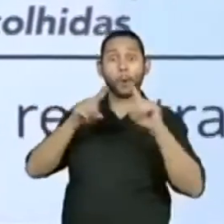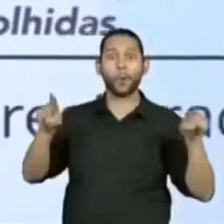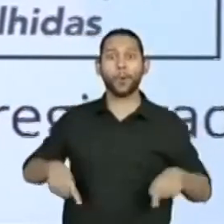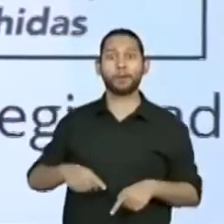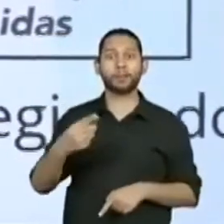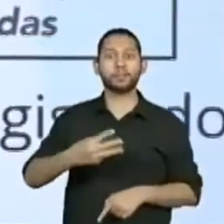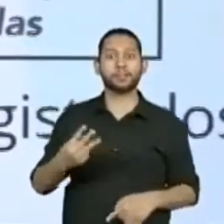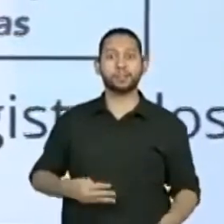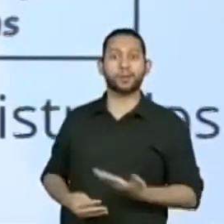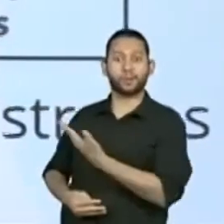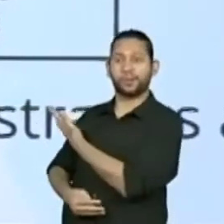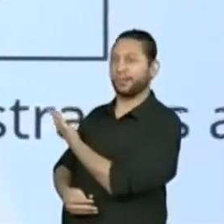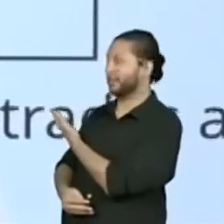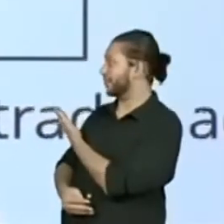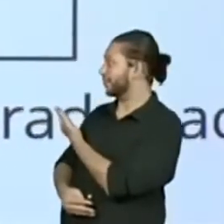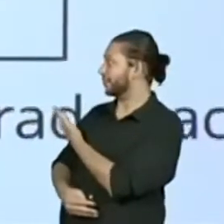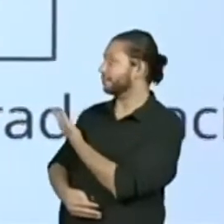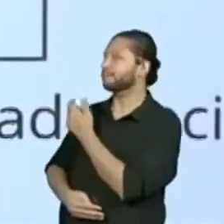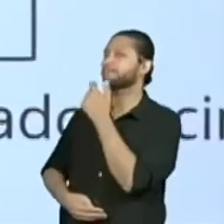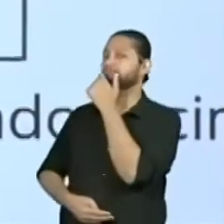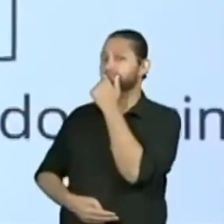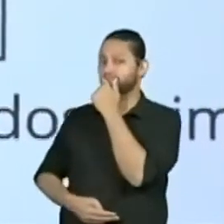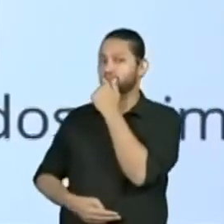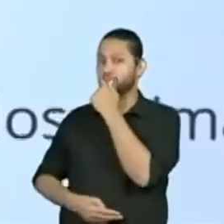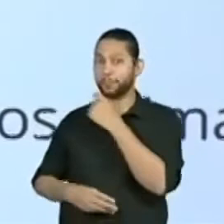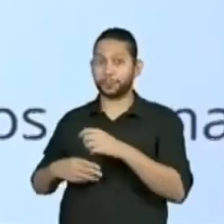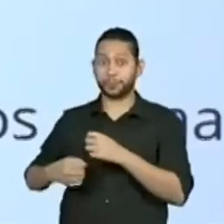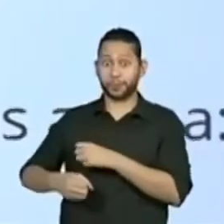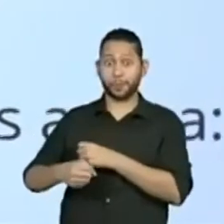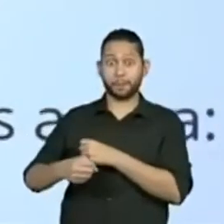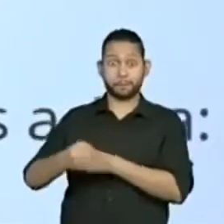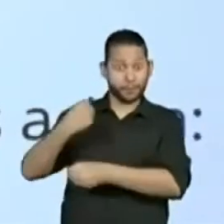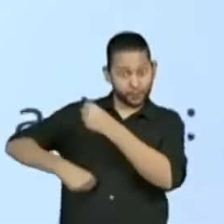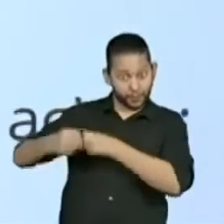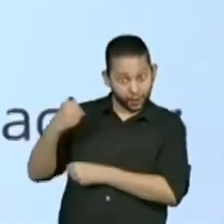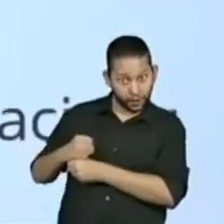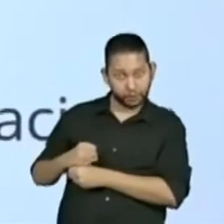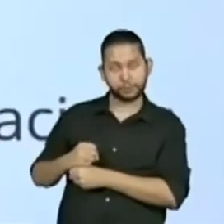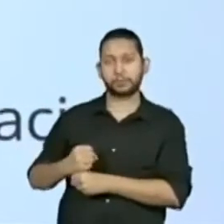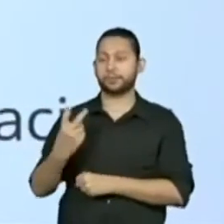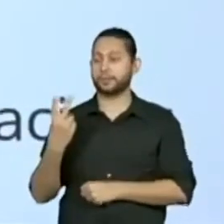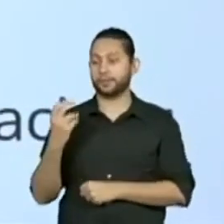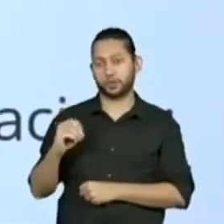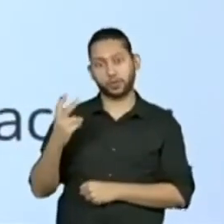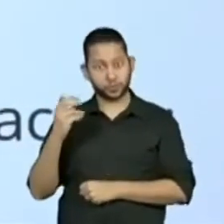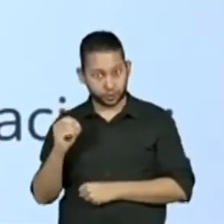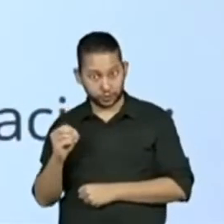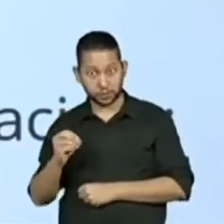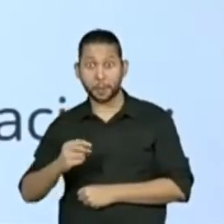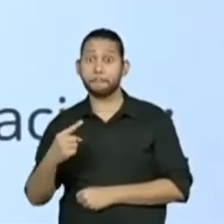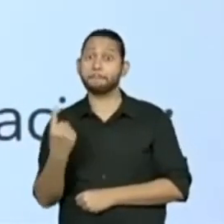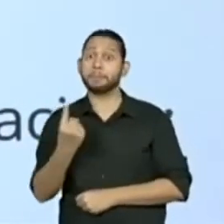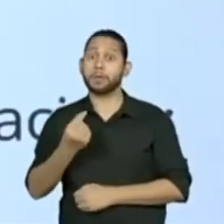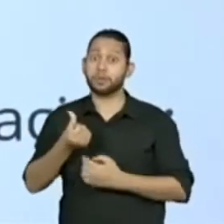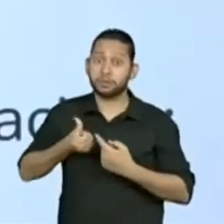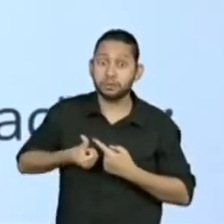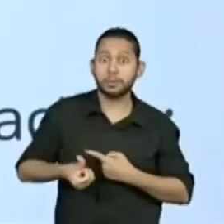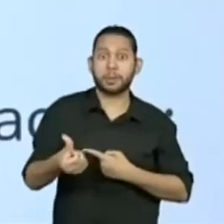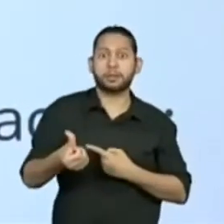Muito bem. No primeiro semestre de 2020. Então, se ele está falando do